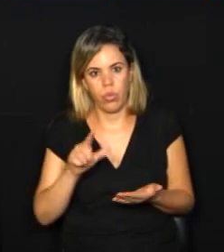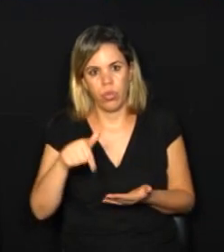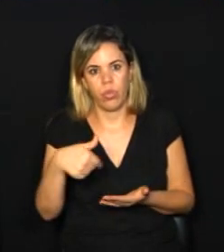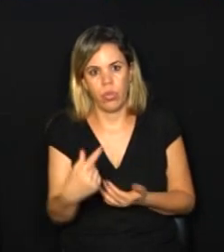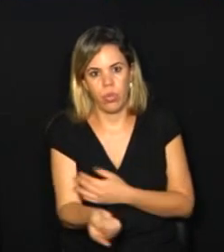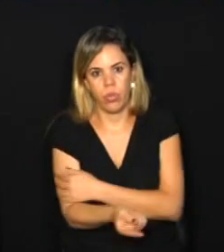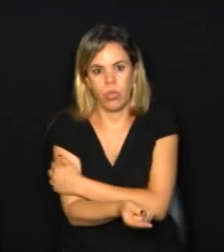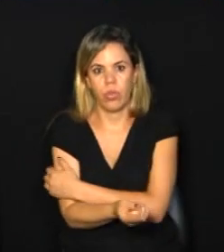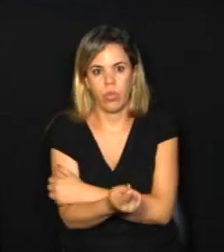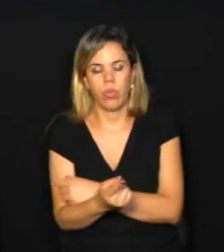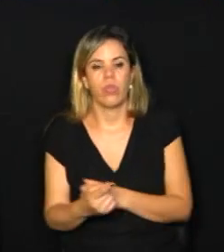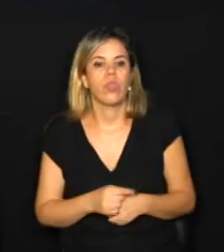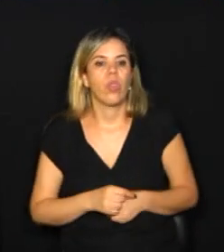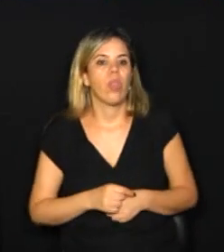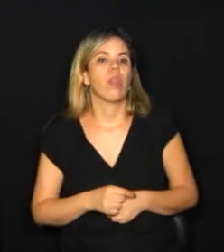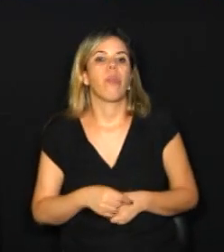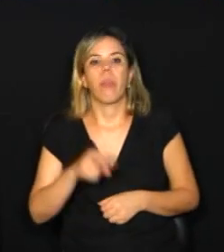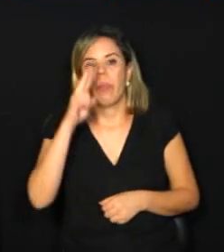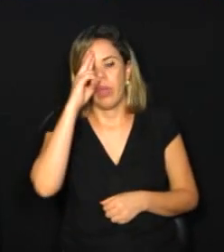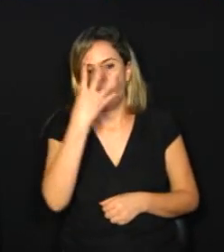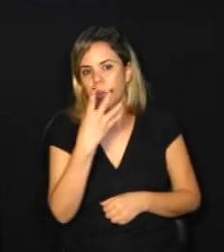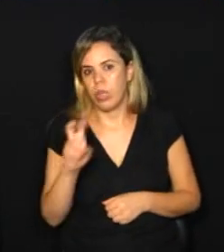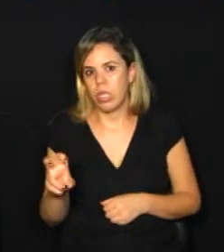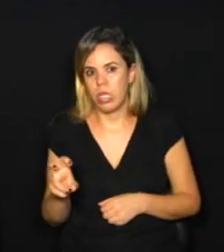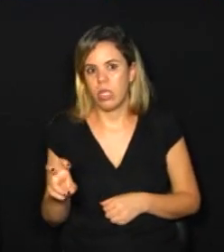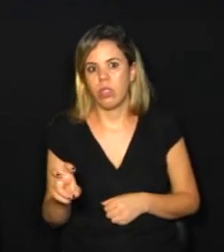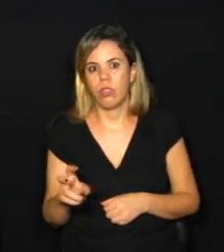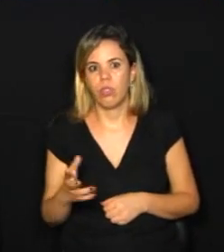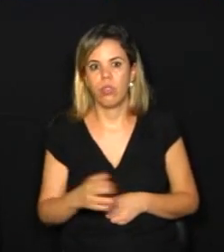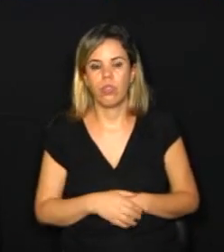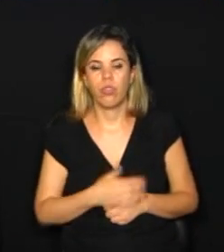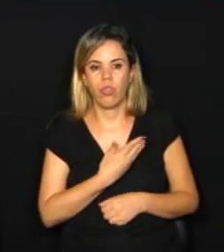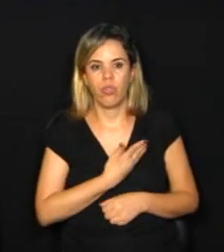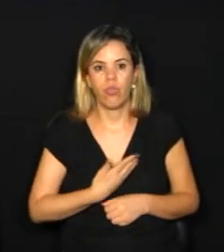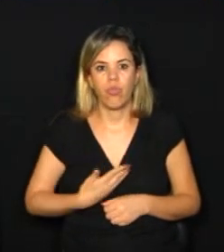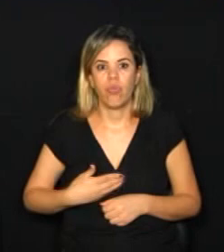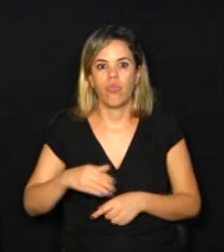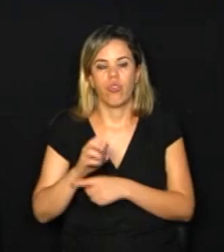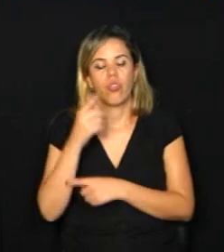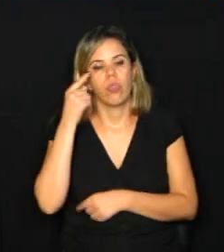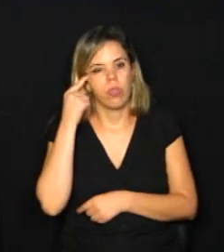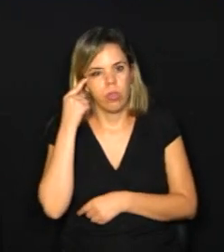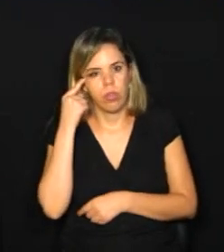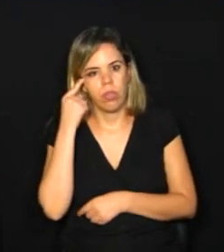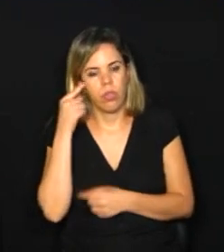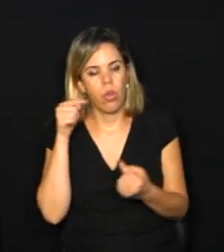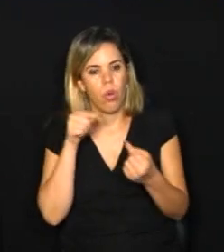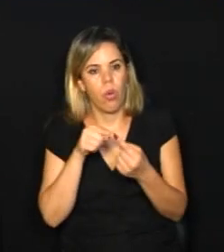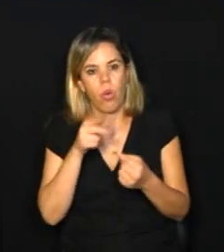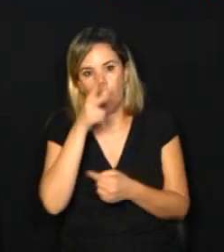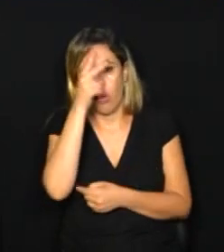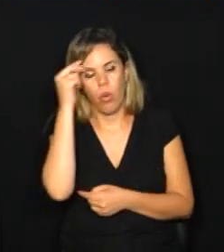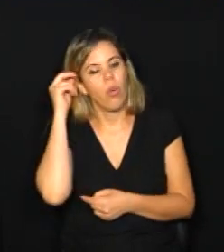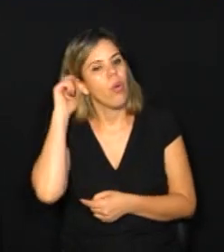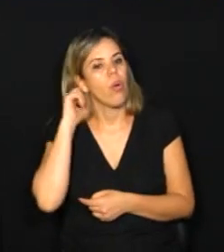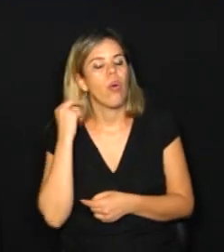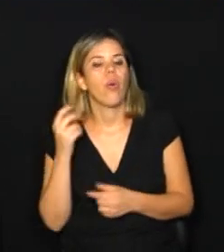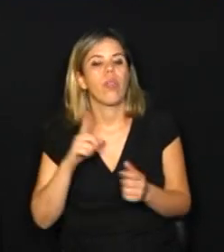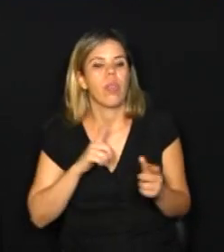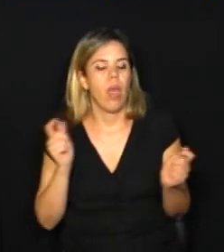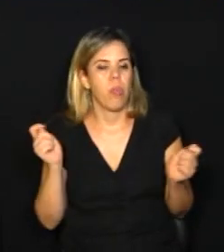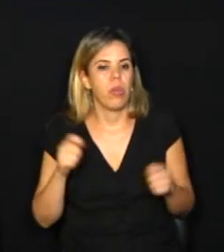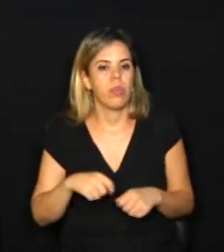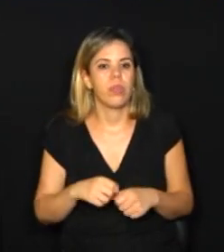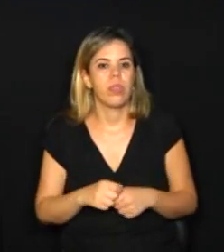pouco, 12:45, começa uma nova coletiva do governador do estado. E de acordo com o prefeito, há a